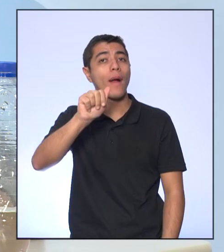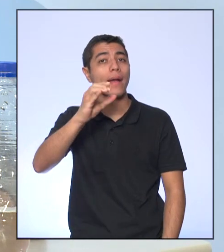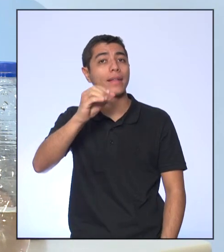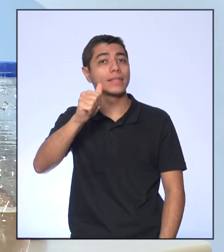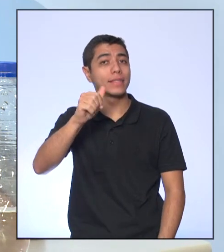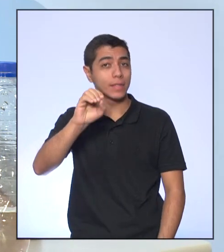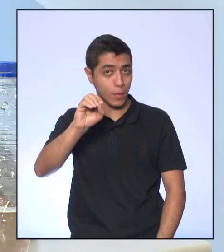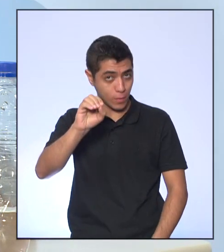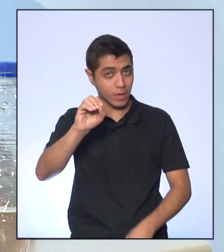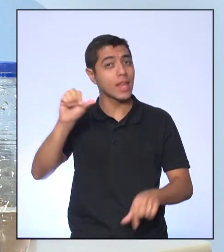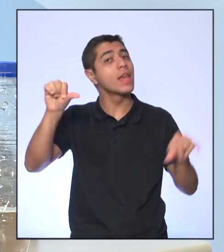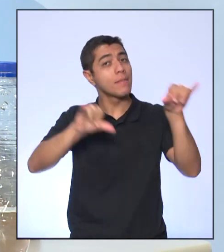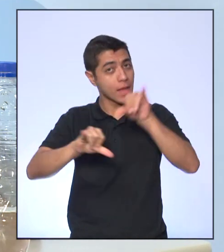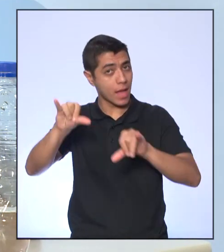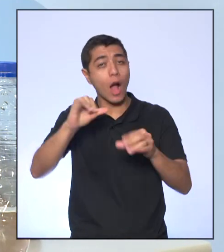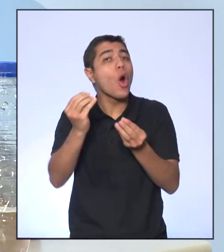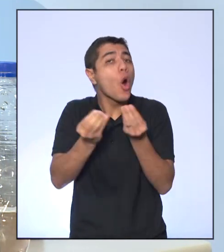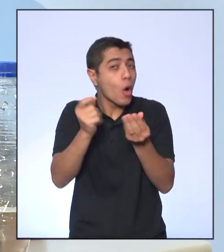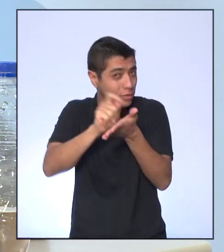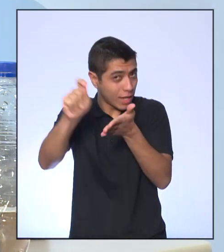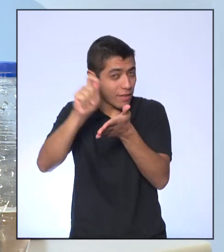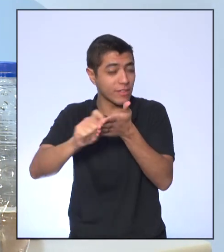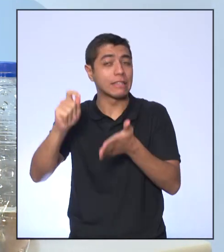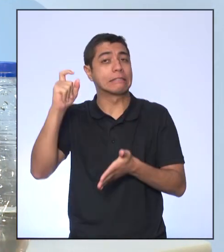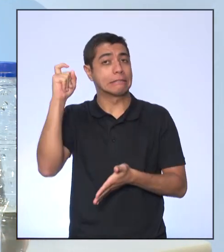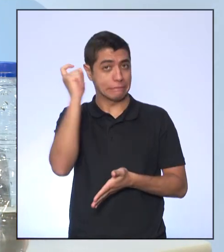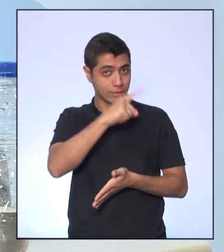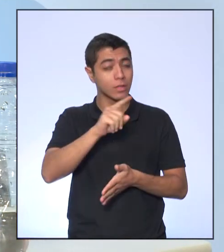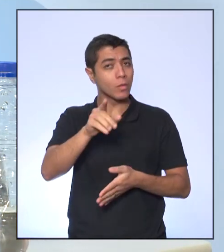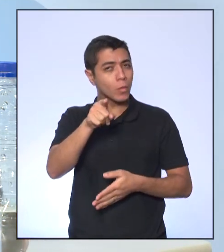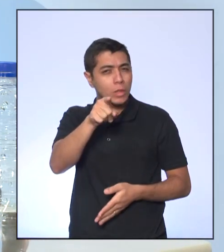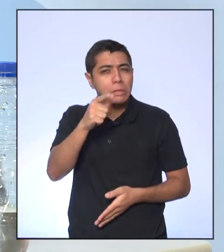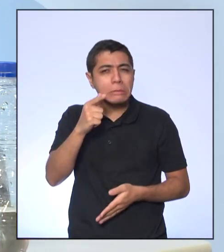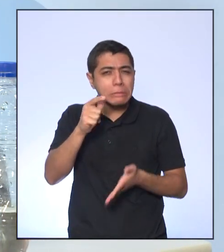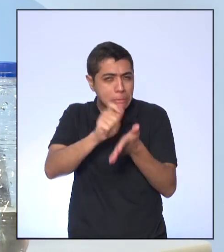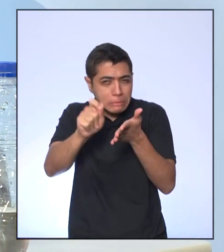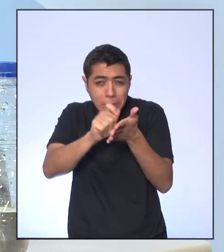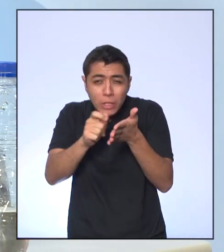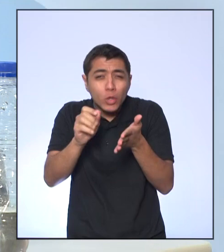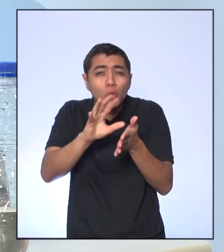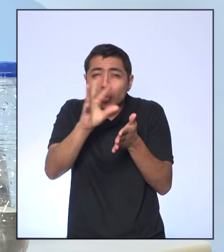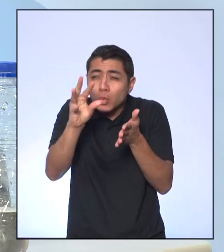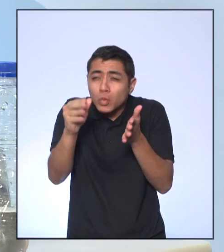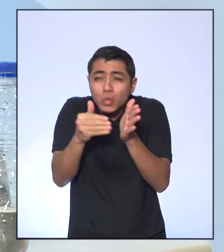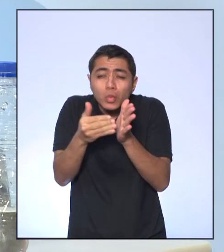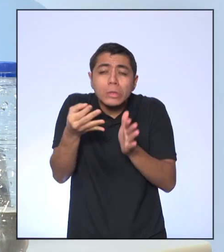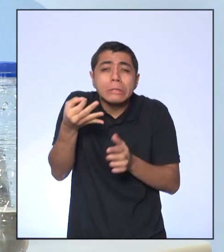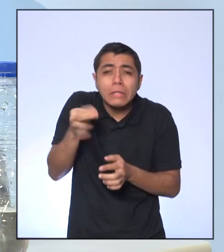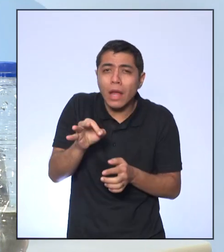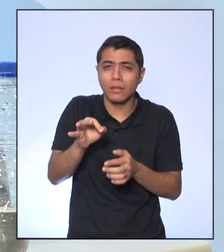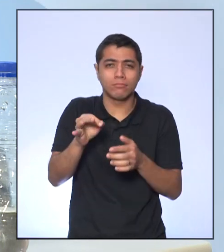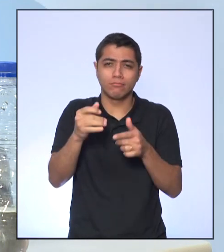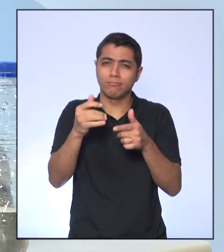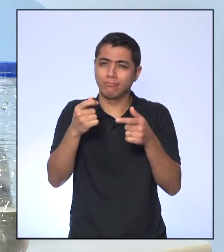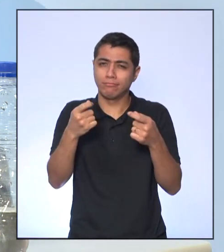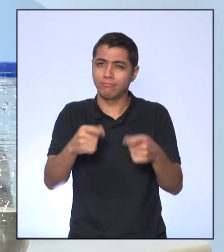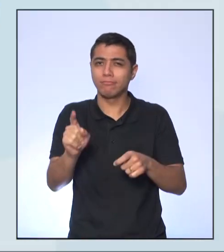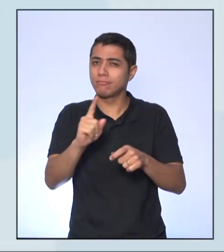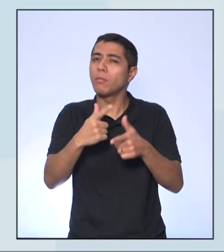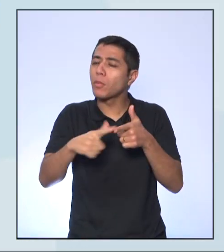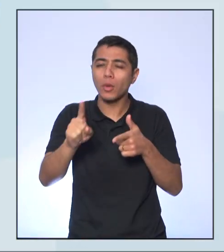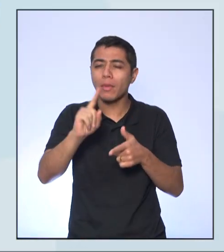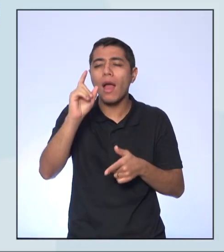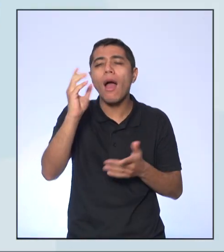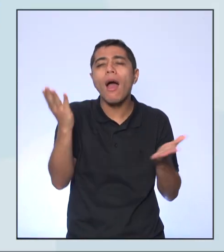não ficou muito certinho, não tem nada, porque a gente está aprendendo, certo, pessoal? Então, aí vai a resolução da primeira atividade ali,